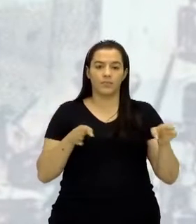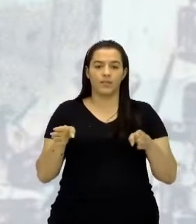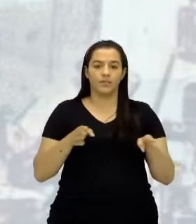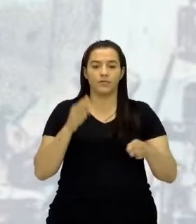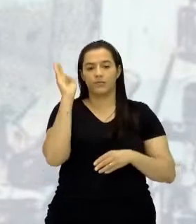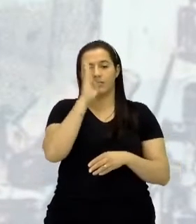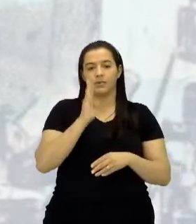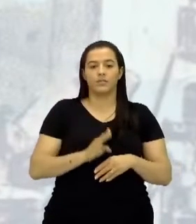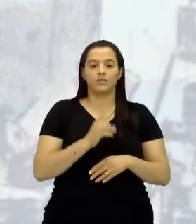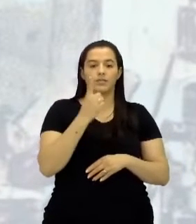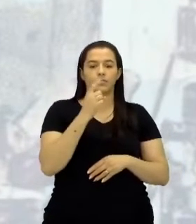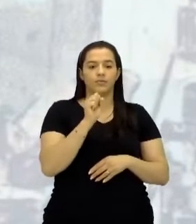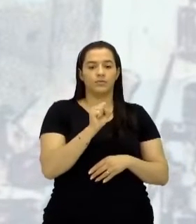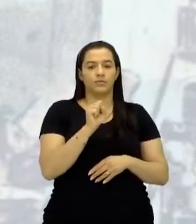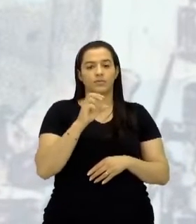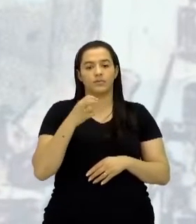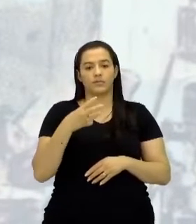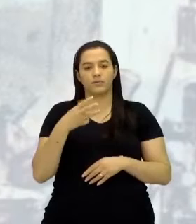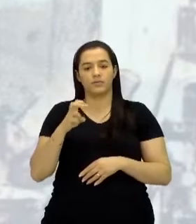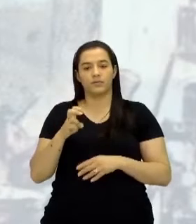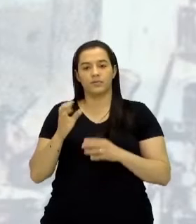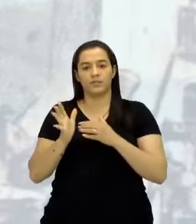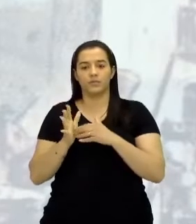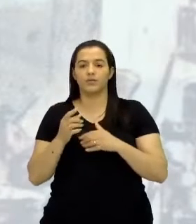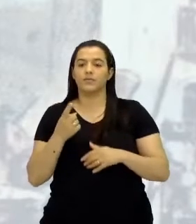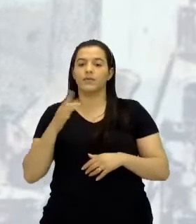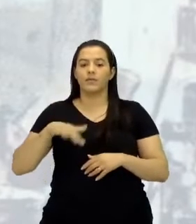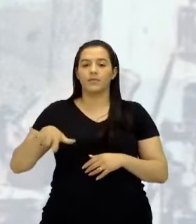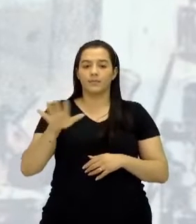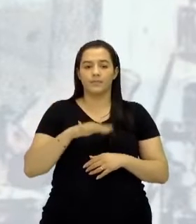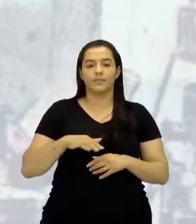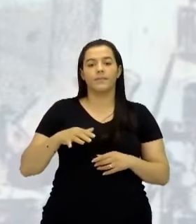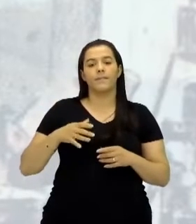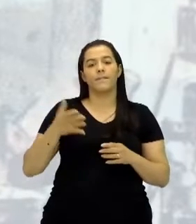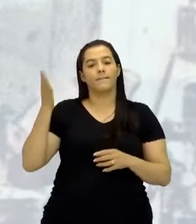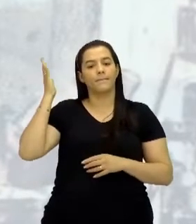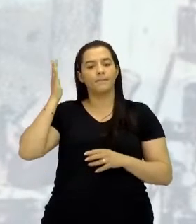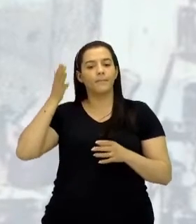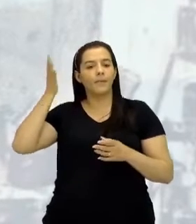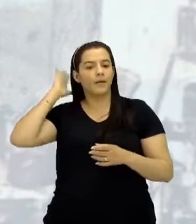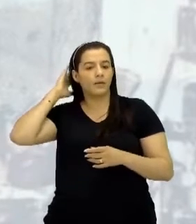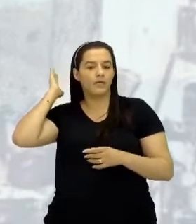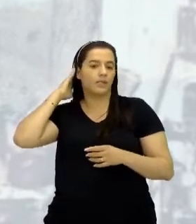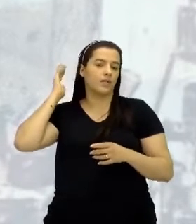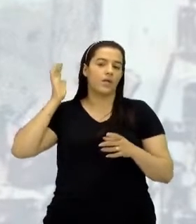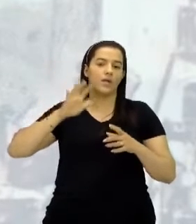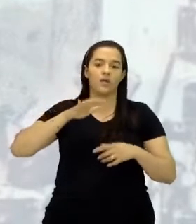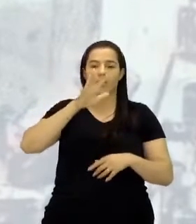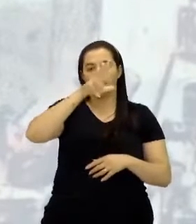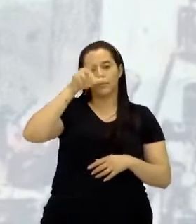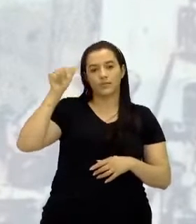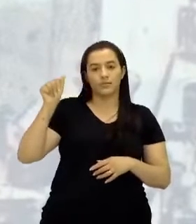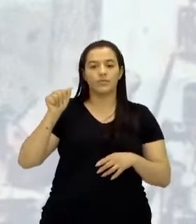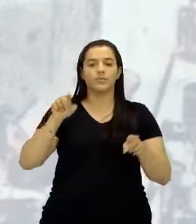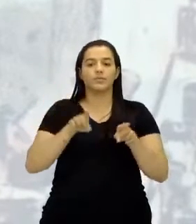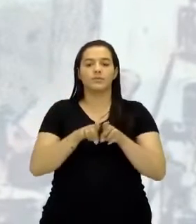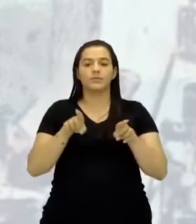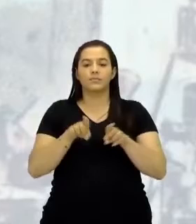província do Grão-Pará, que abrangia Pará, Amazonas e Amapá, Roraima e Rondônia.